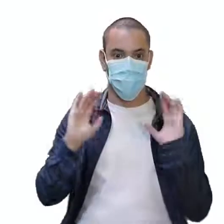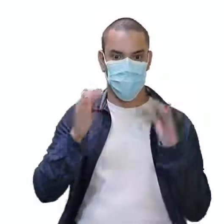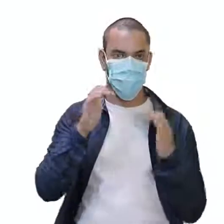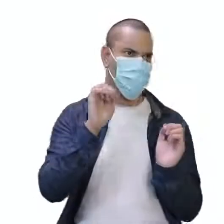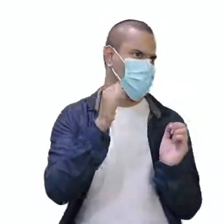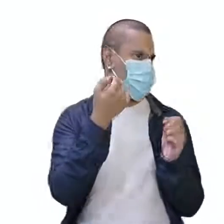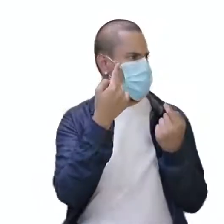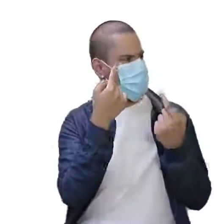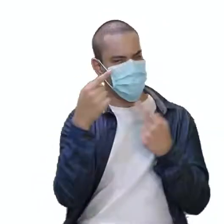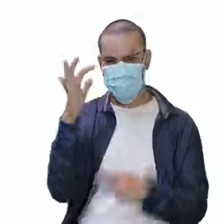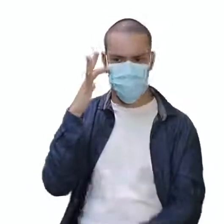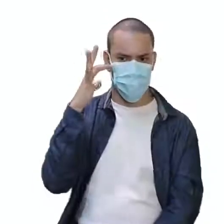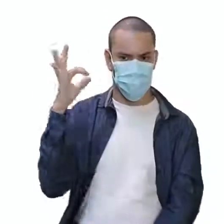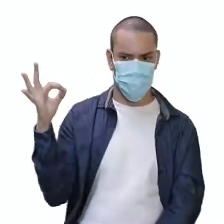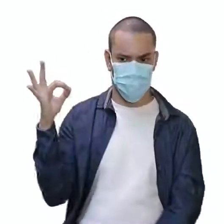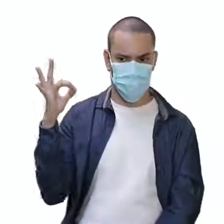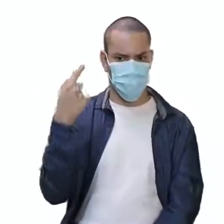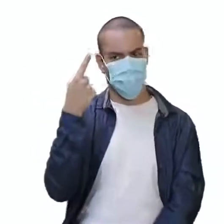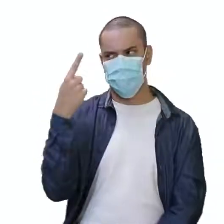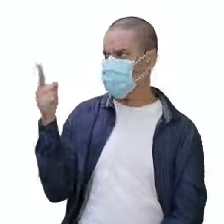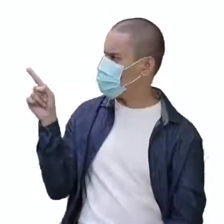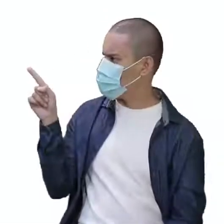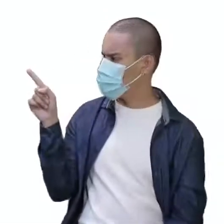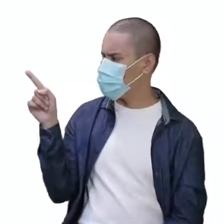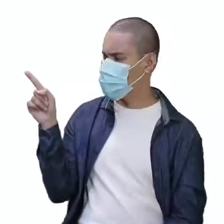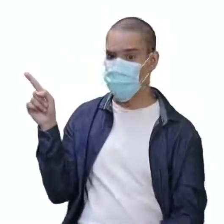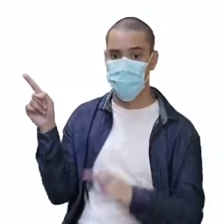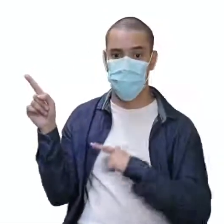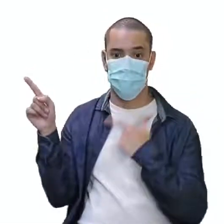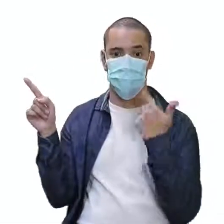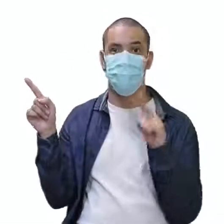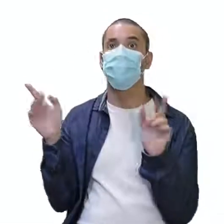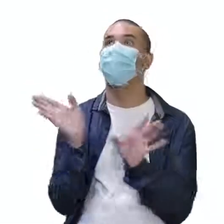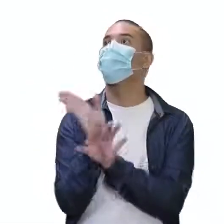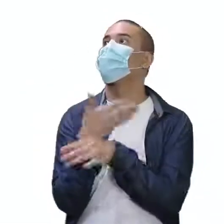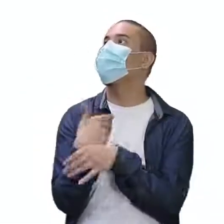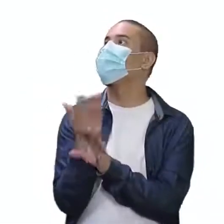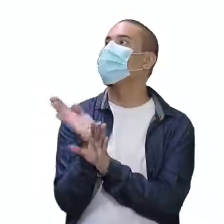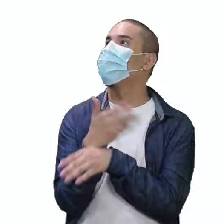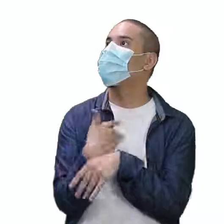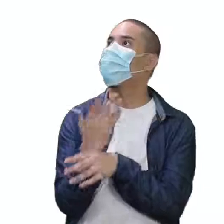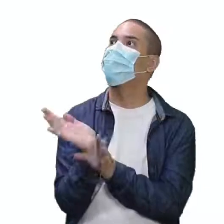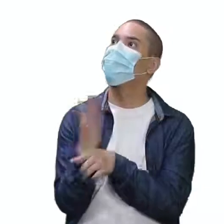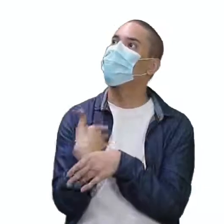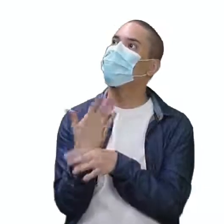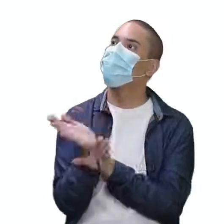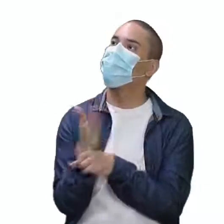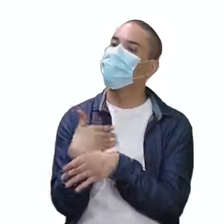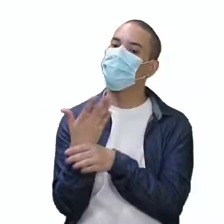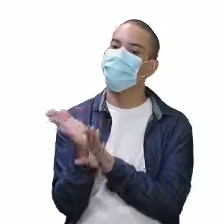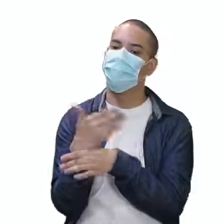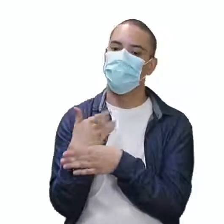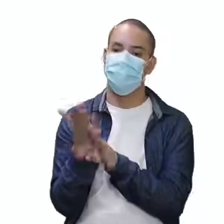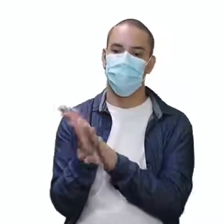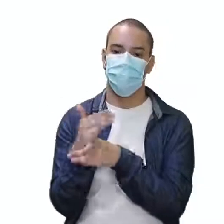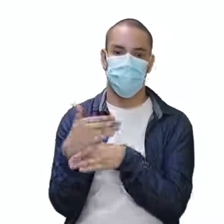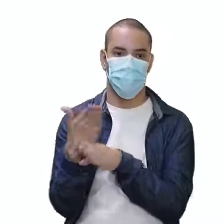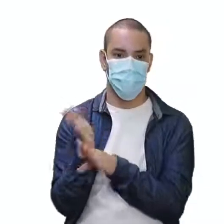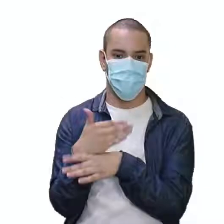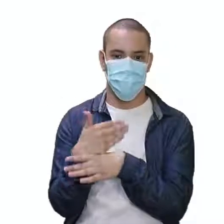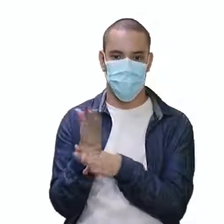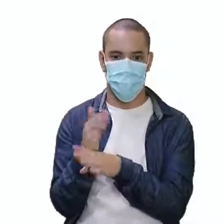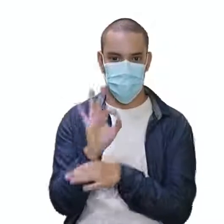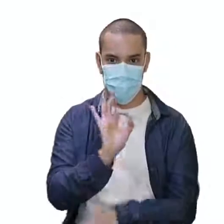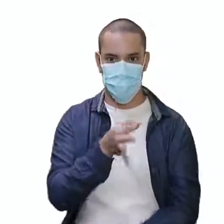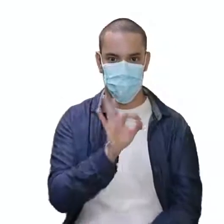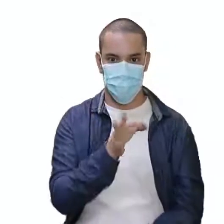está por aqui, não sei o que eles estão avistando. E esse aqui não está olhando nem para mim, nem para você, nem para o lado que os outros estavam olhando pela